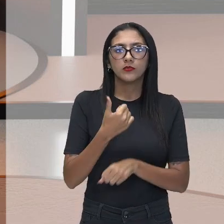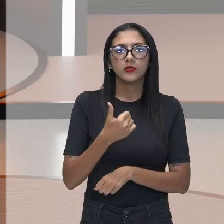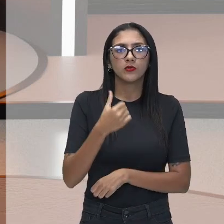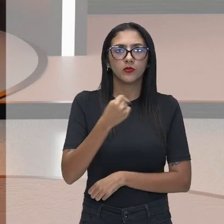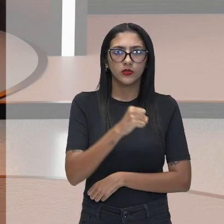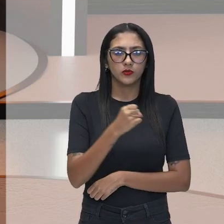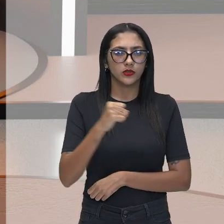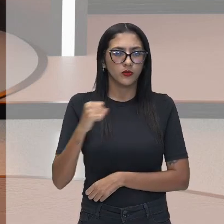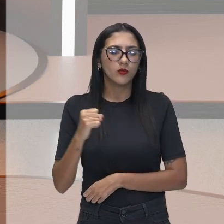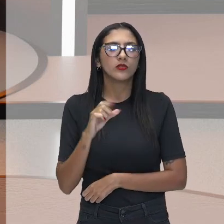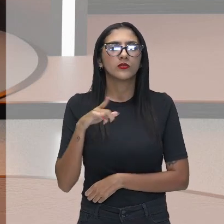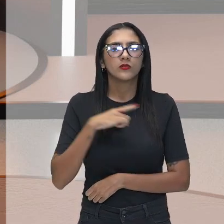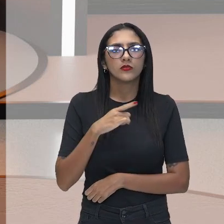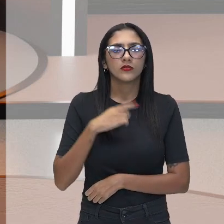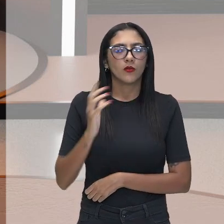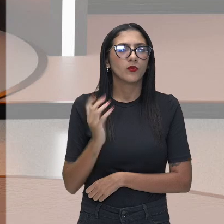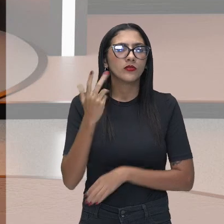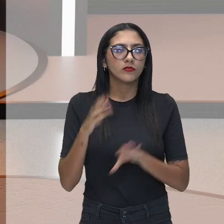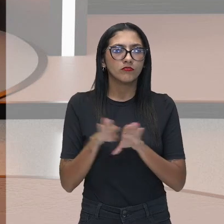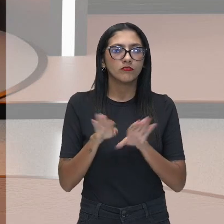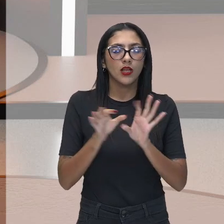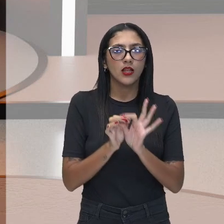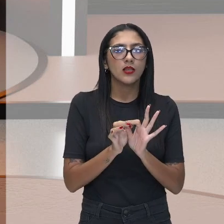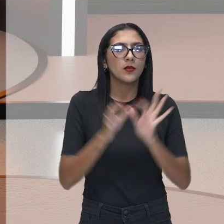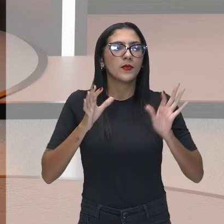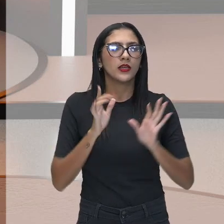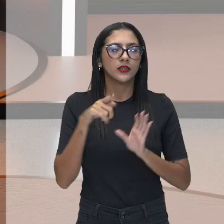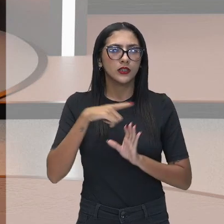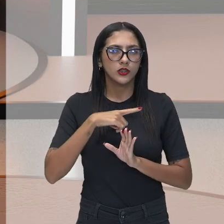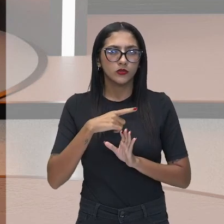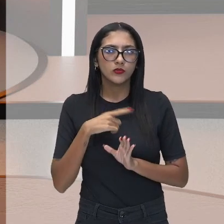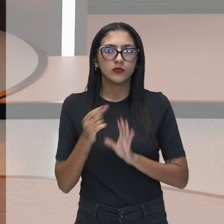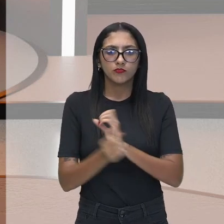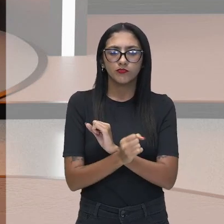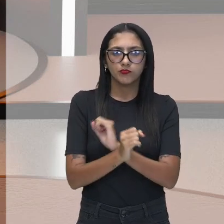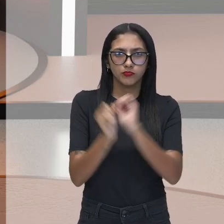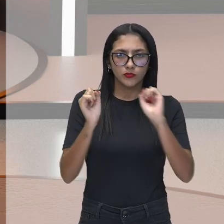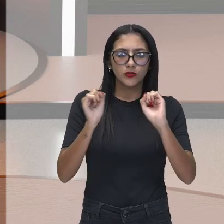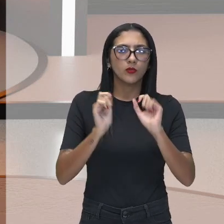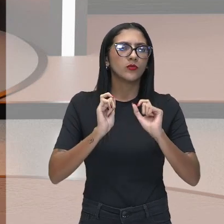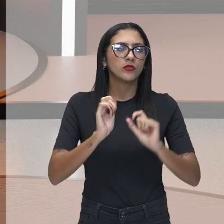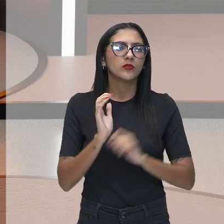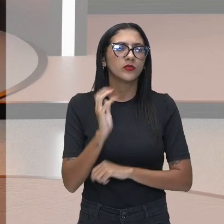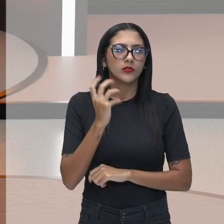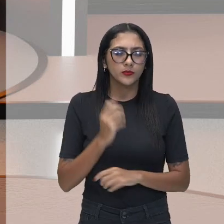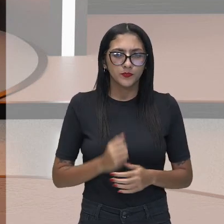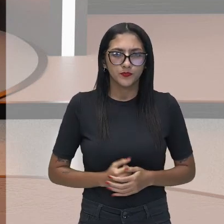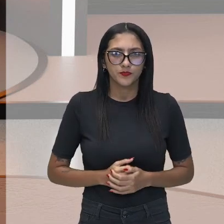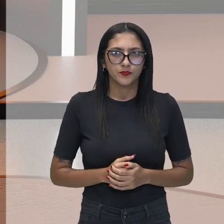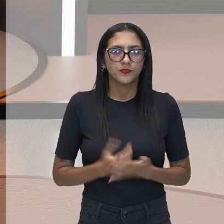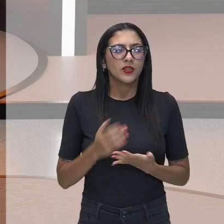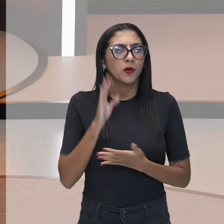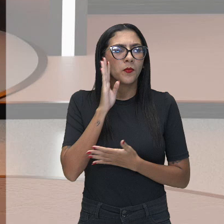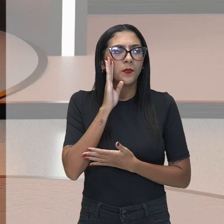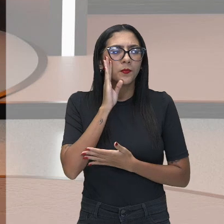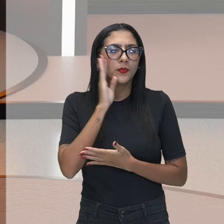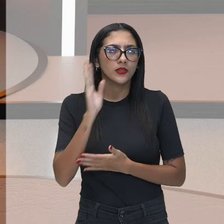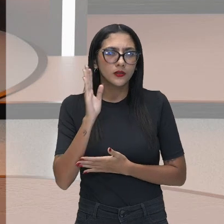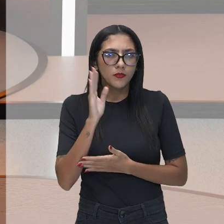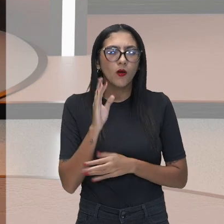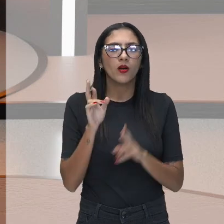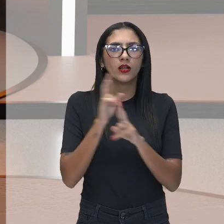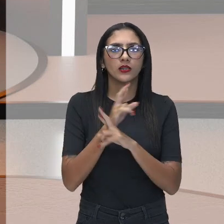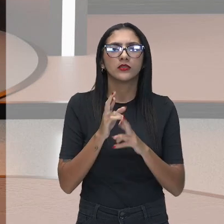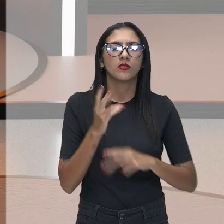o processo de libertação desses escravizados, o que aconteceu? A grande mão de obra que fazia a